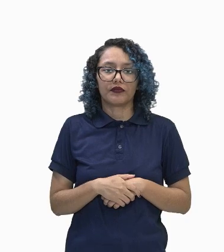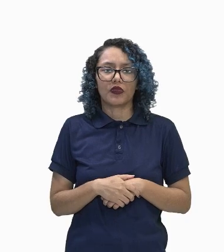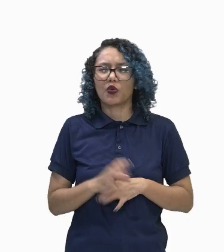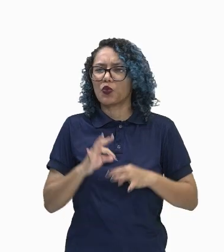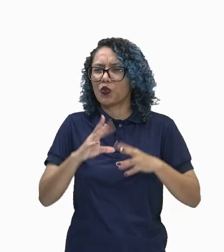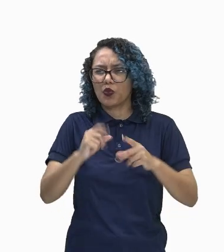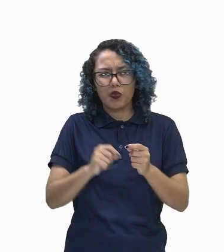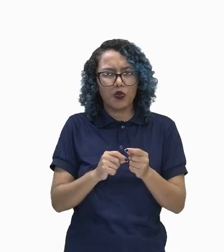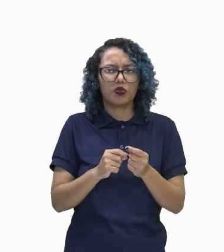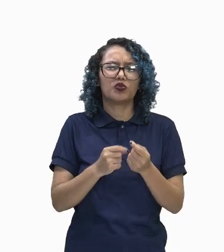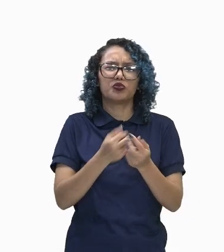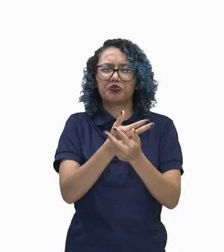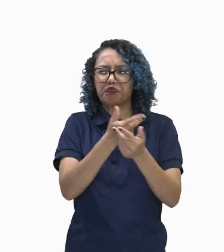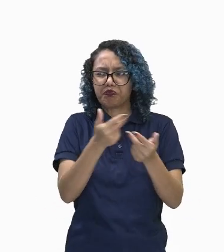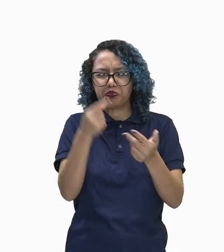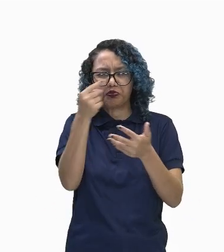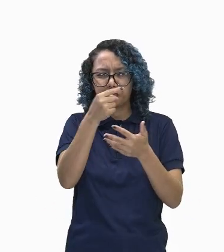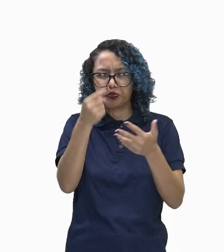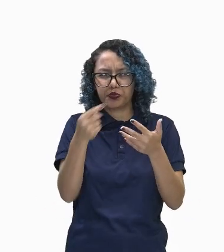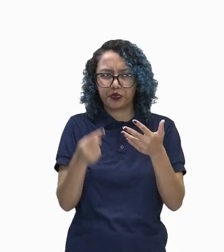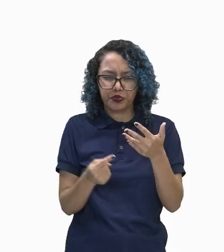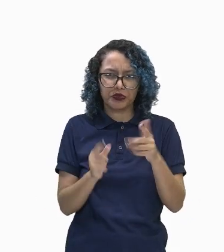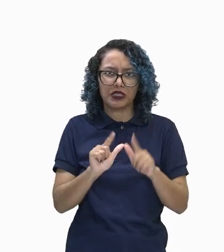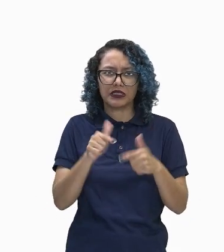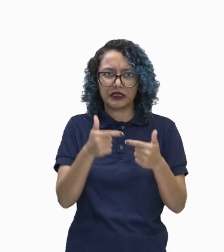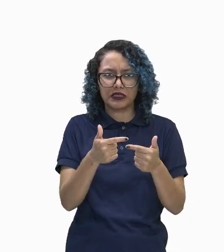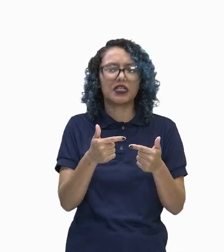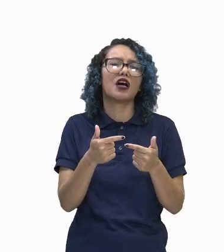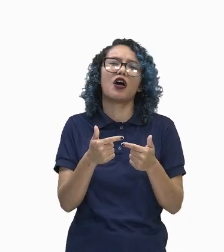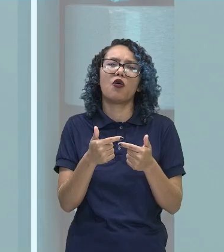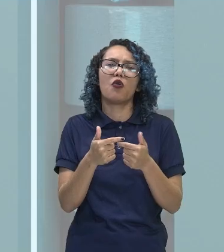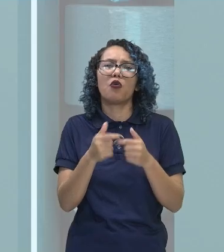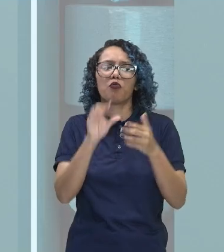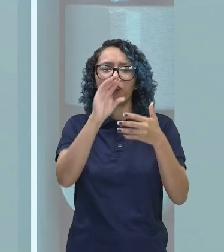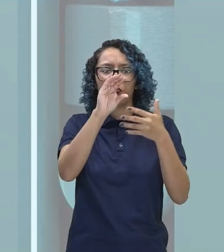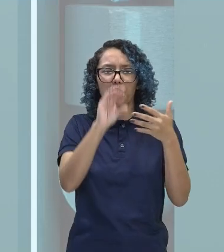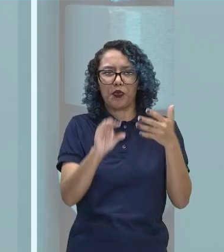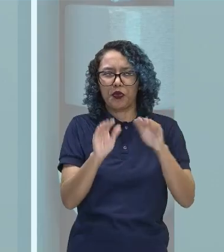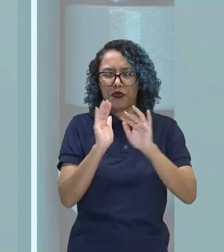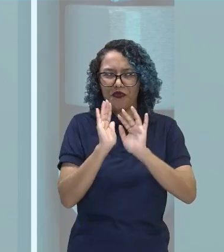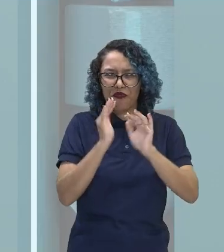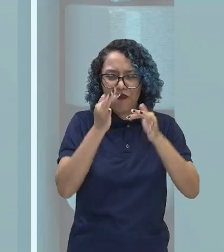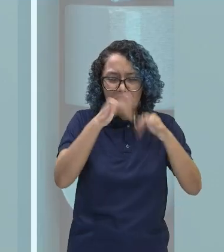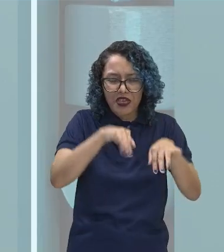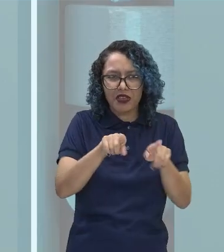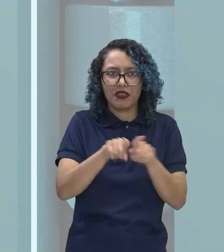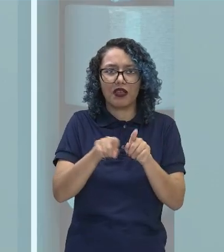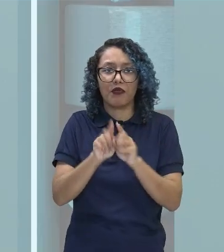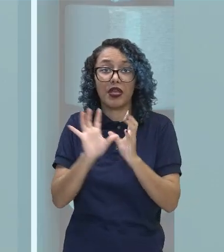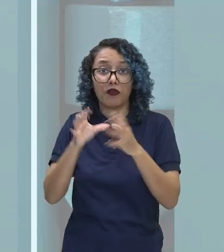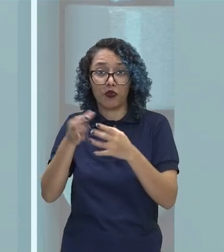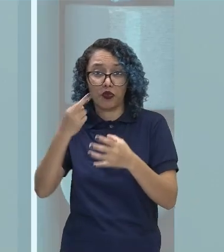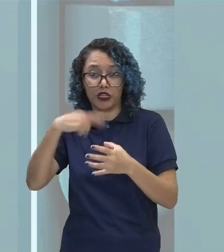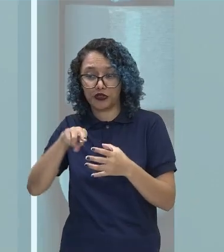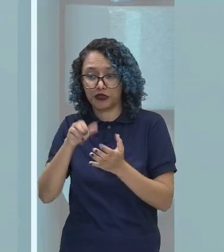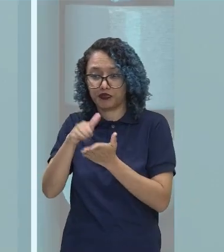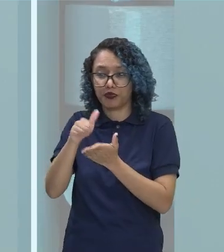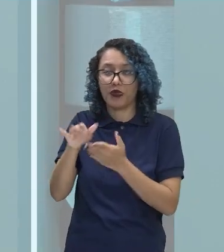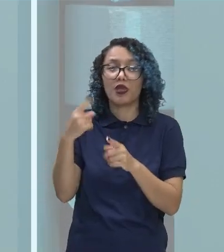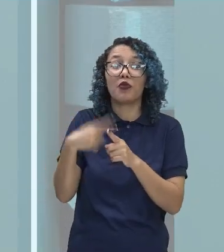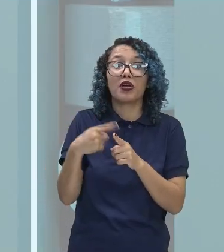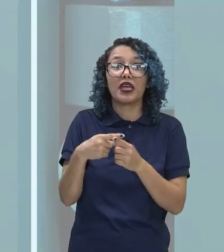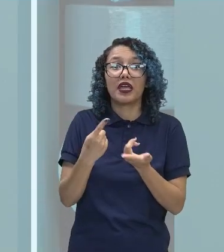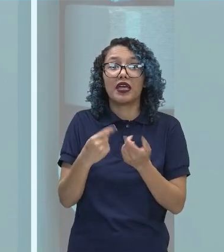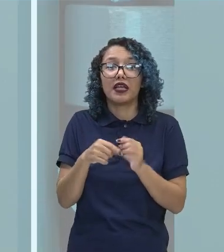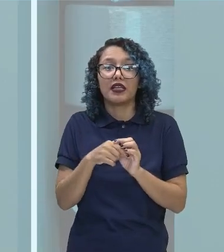hereditárias e expulsando os jesuítas, porque ele alegava que os jesuítas